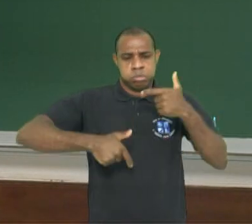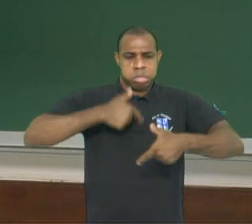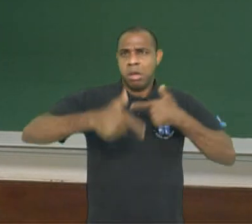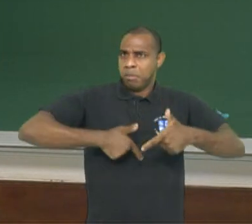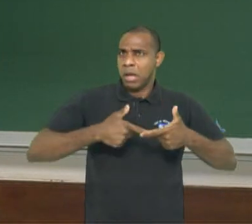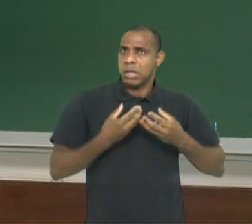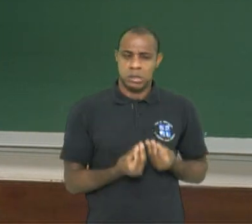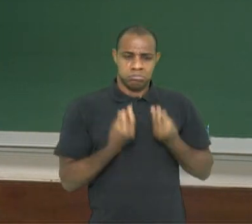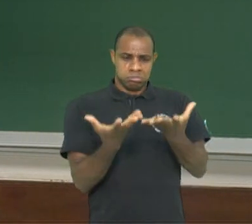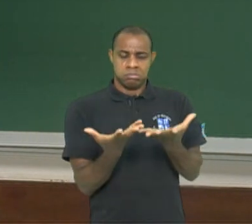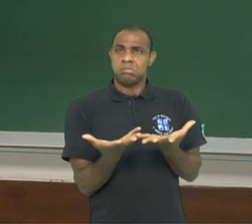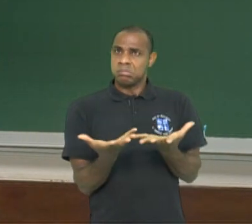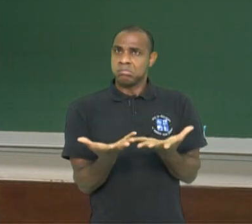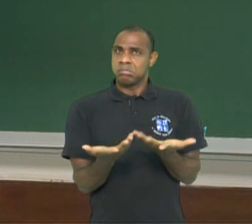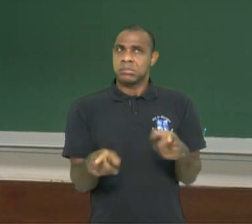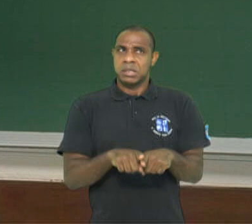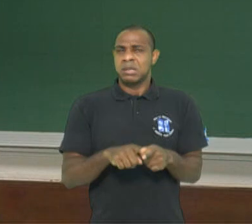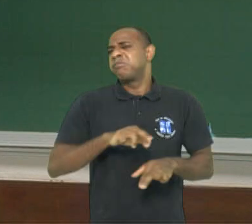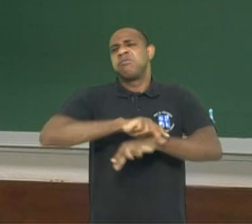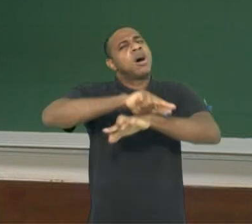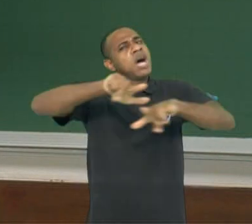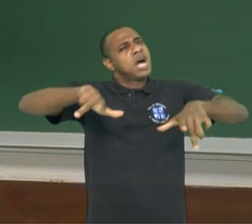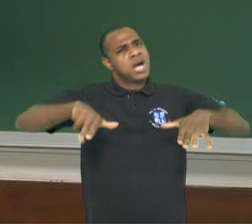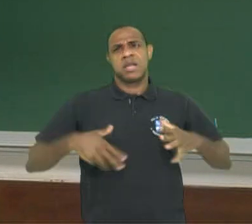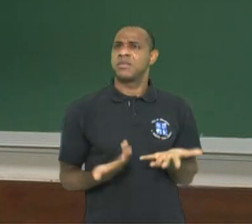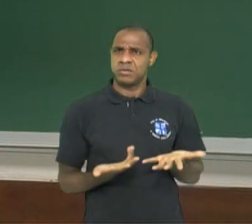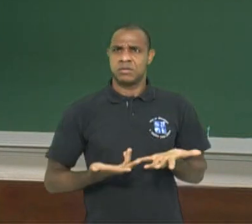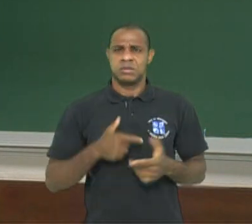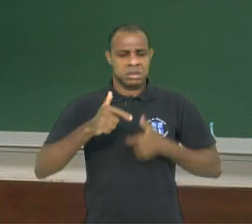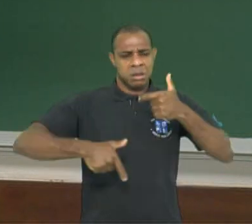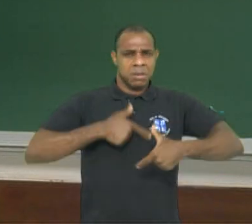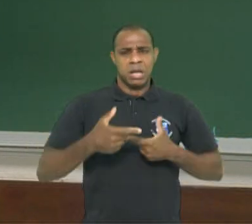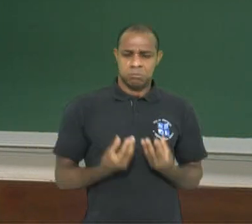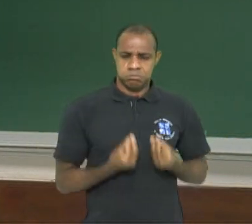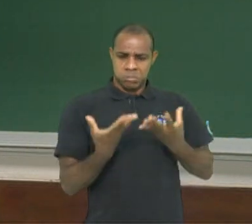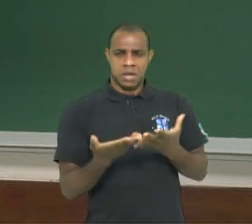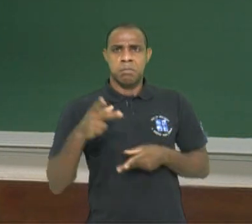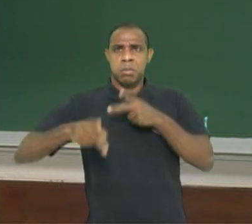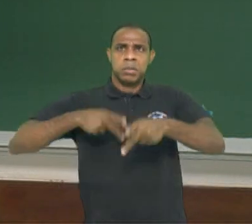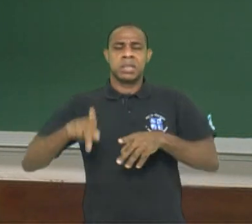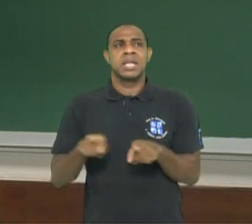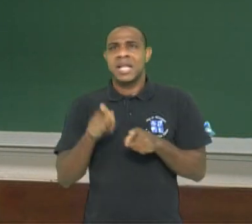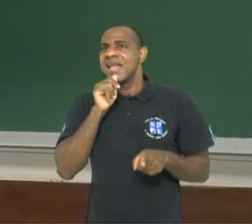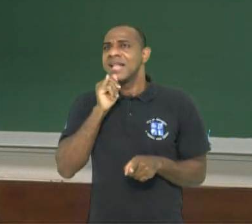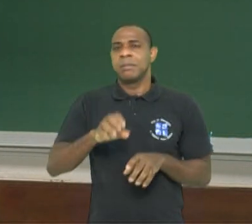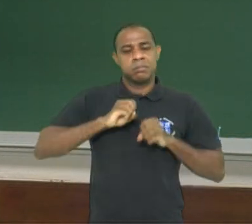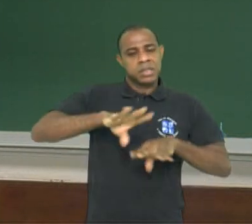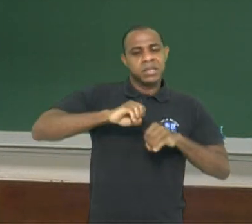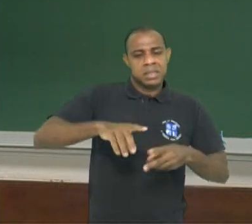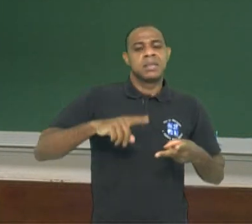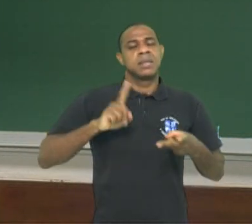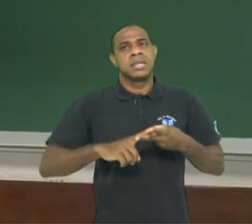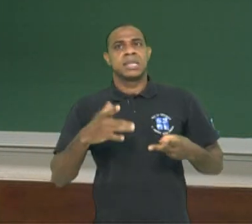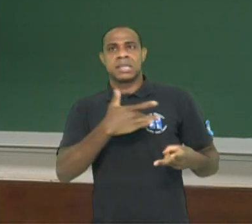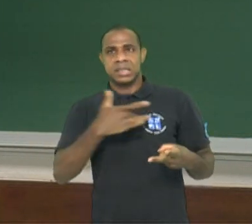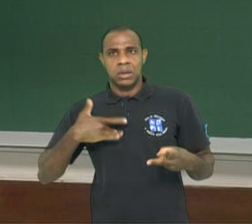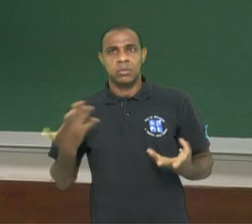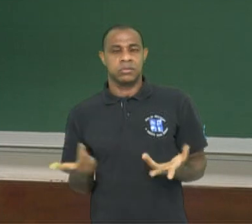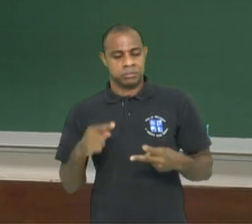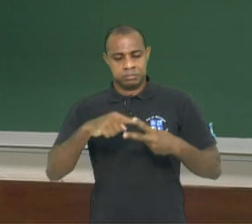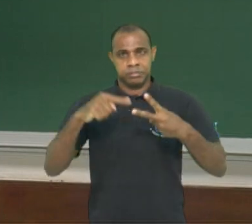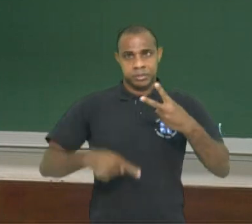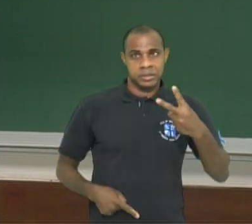população? Serviços diversos, que a gente pense aqui relacionados à educação e saúde. A gente sabe que